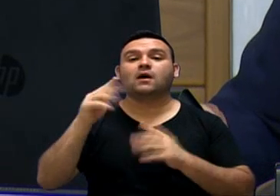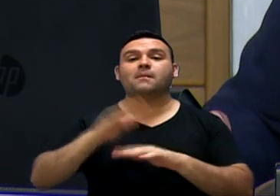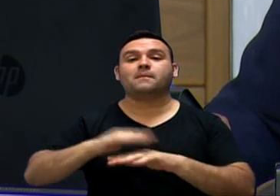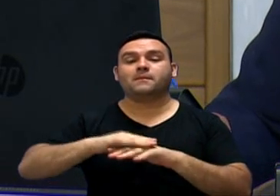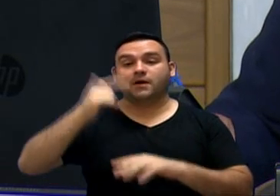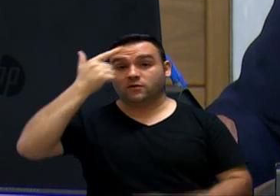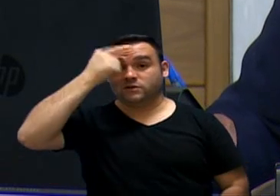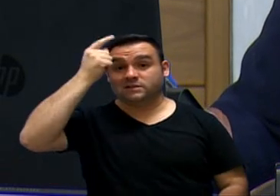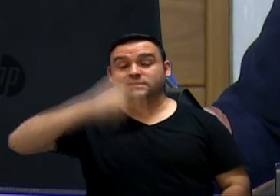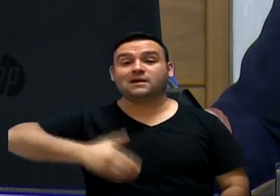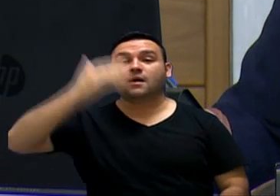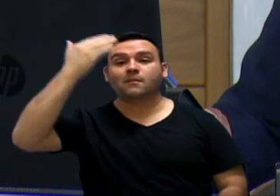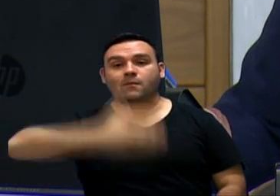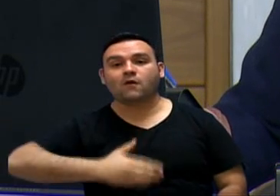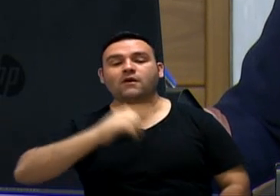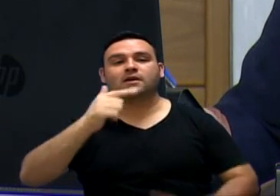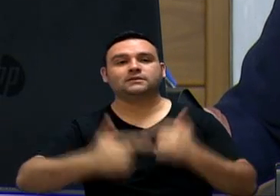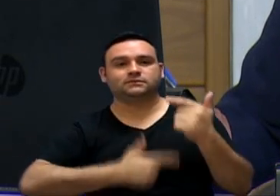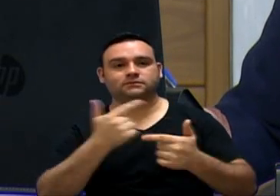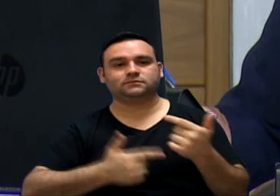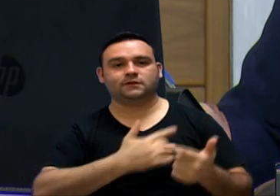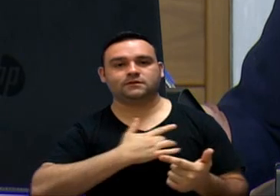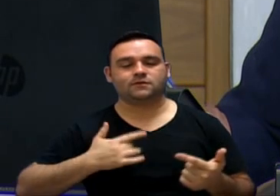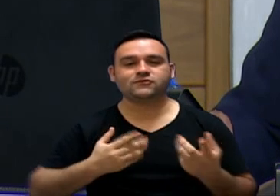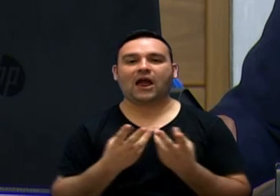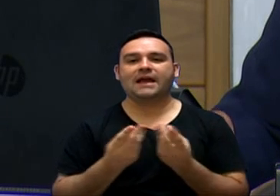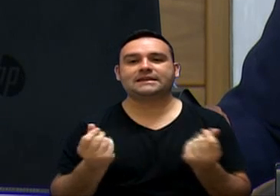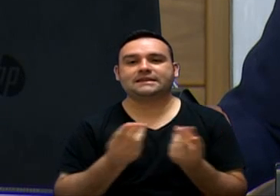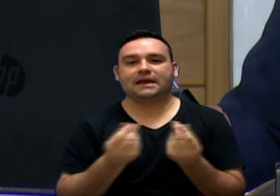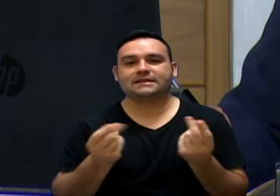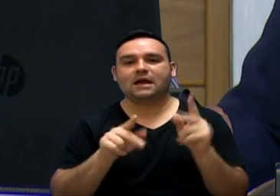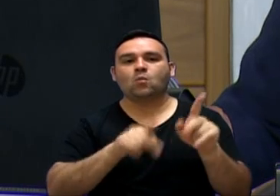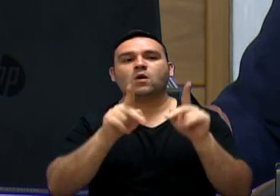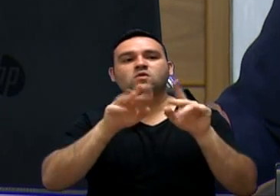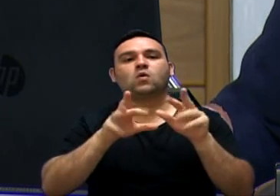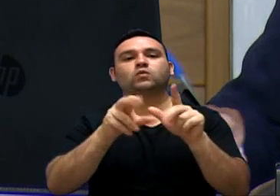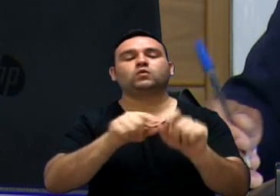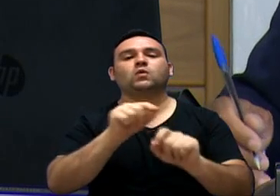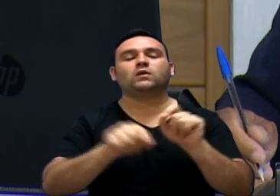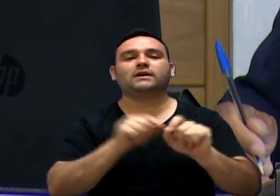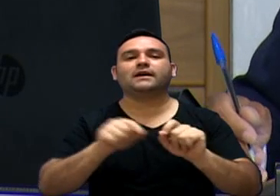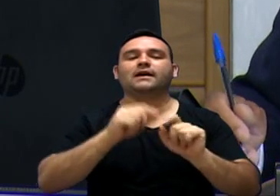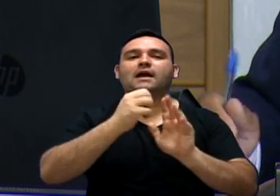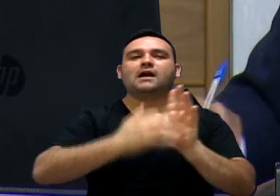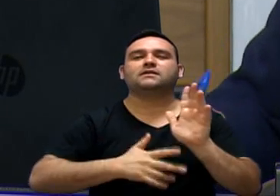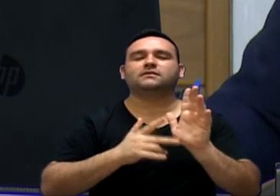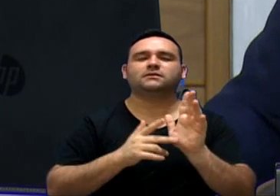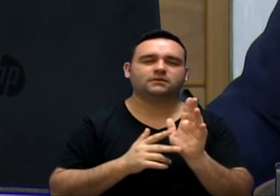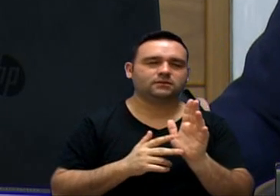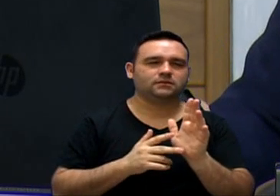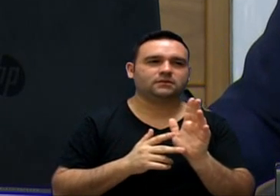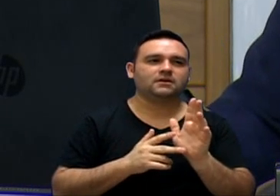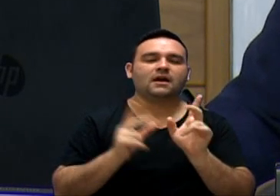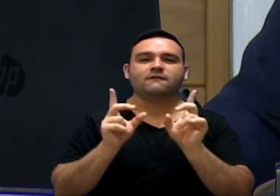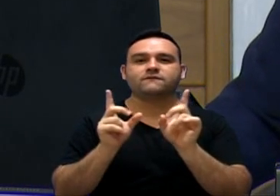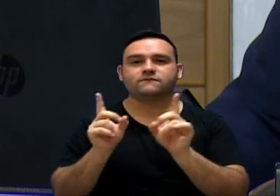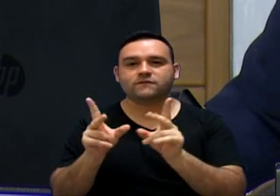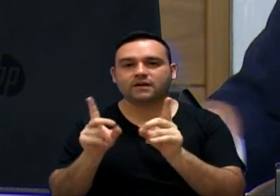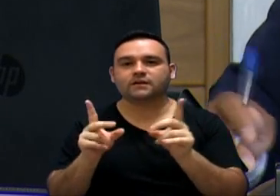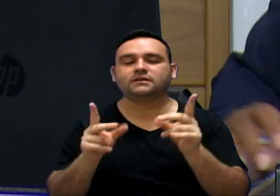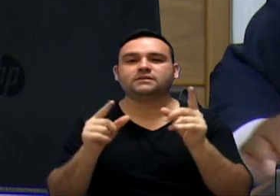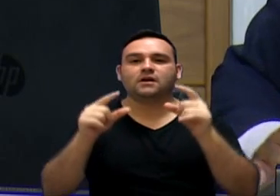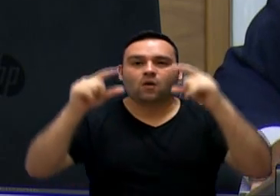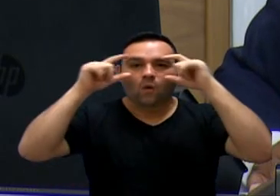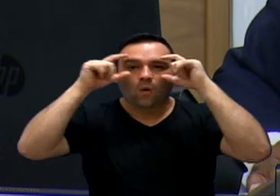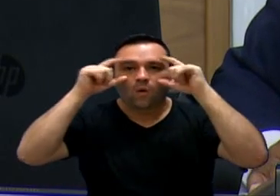Dylan. Reconhece como serviço de saúde essencial para a população de Sorocaba as atividades de comercialização de produtos